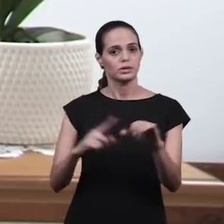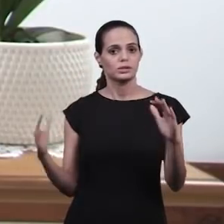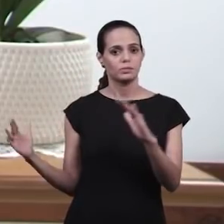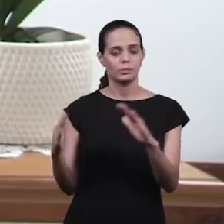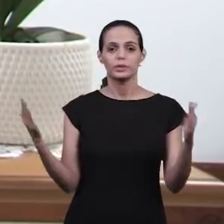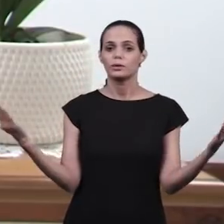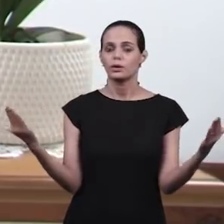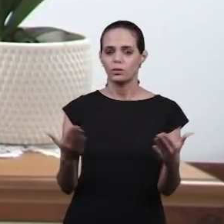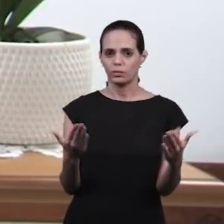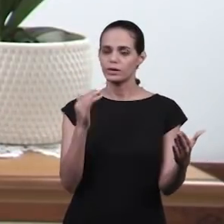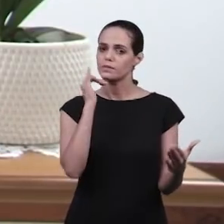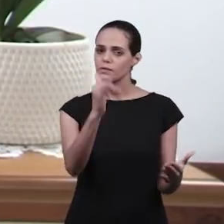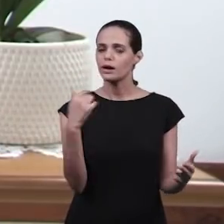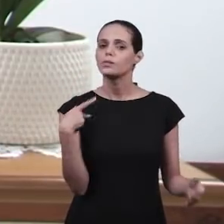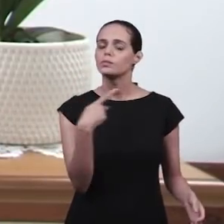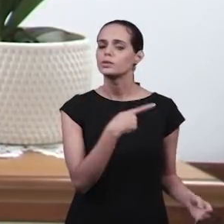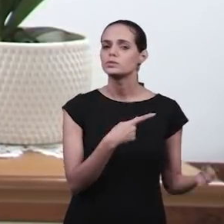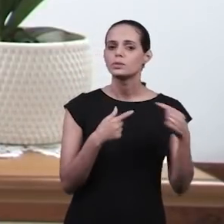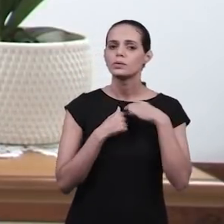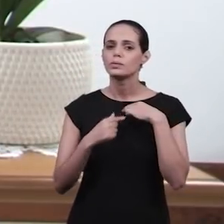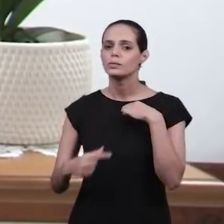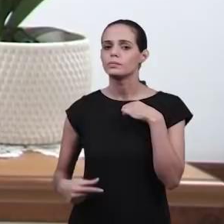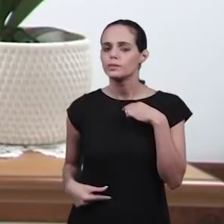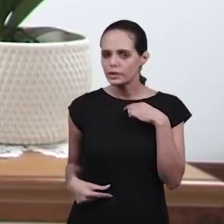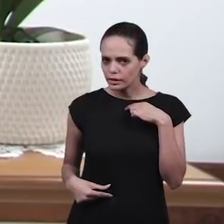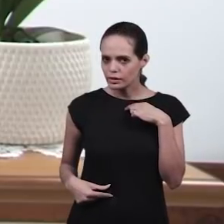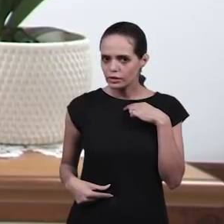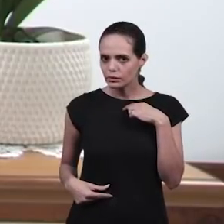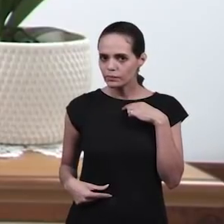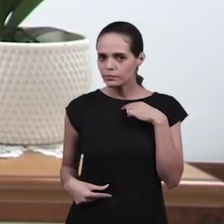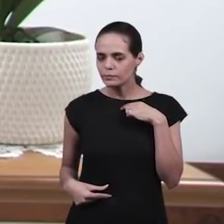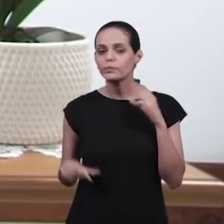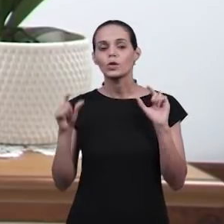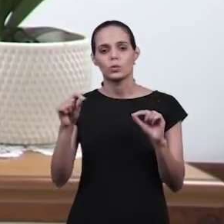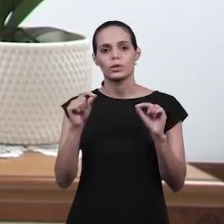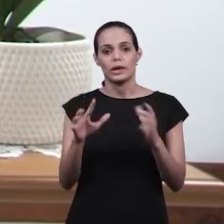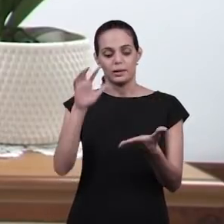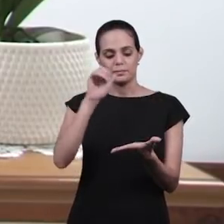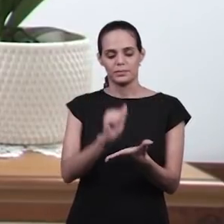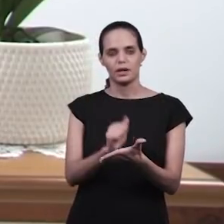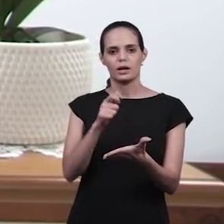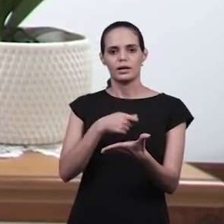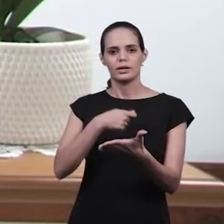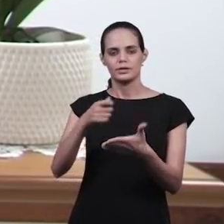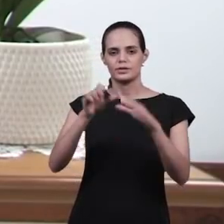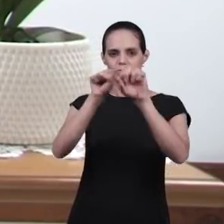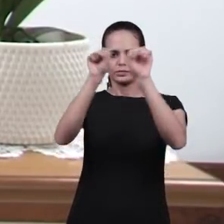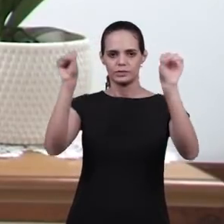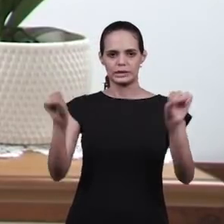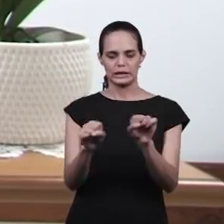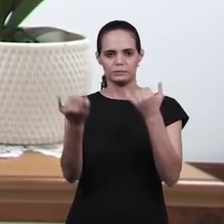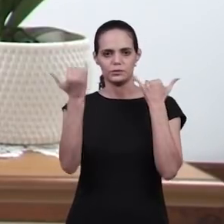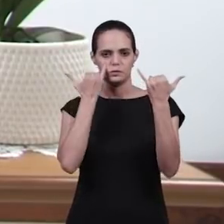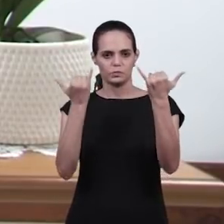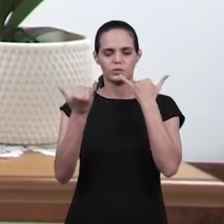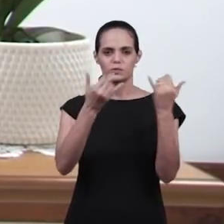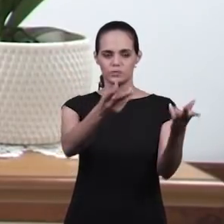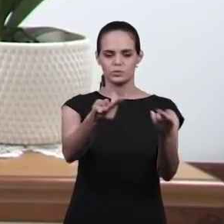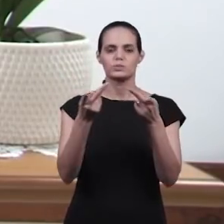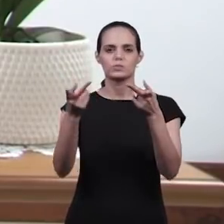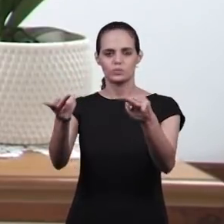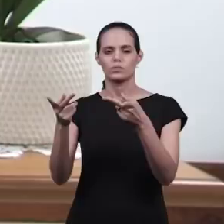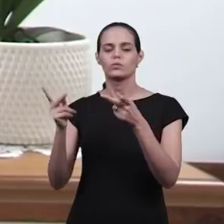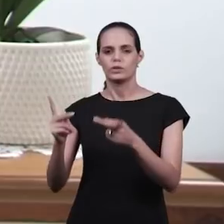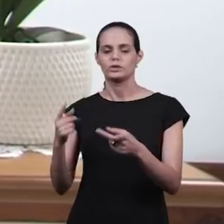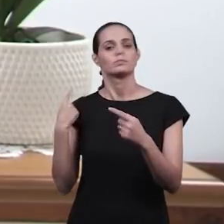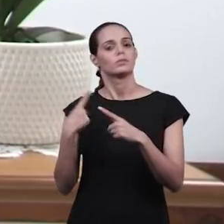da igreja nesta hora e fale com o seu pastor, com o seu obreiro, para que ele registre no nosso sistema de informações os convites